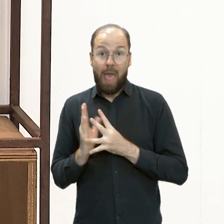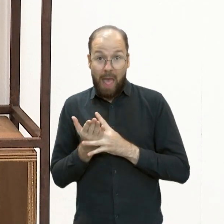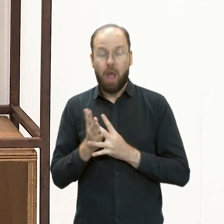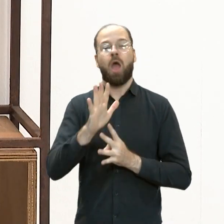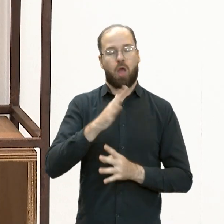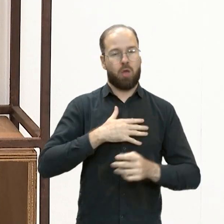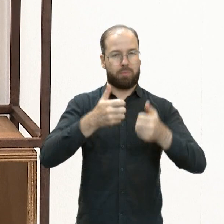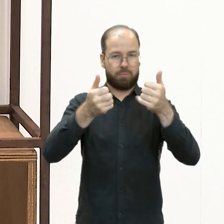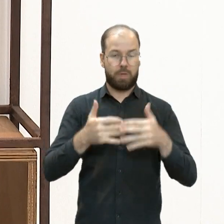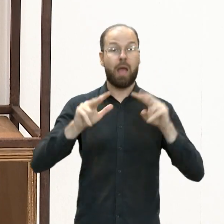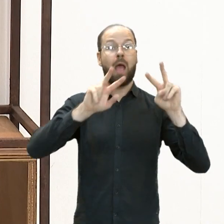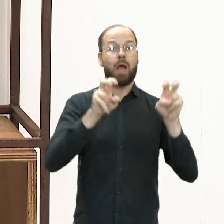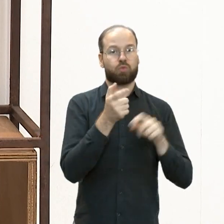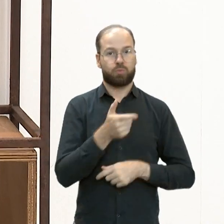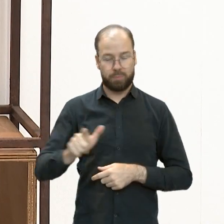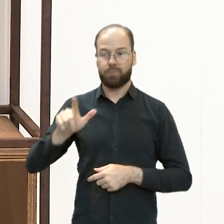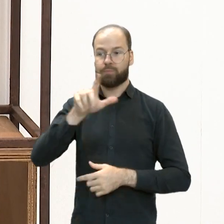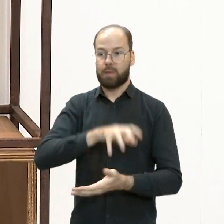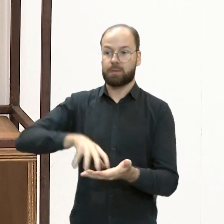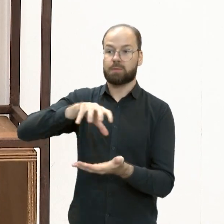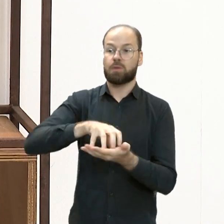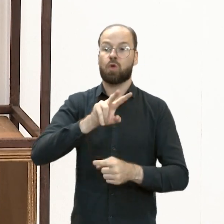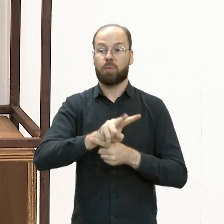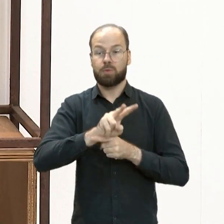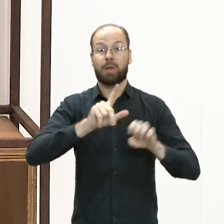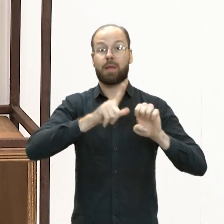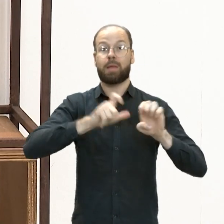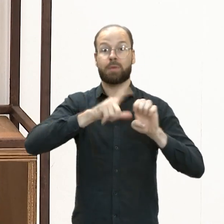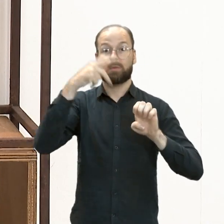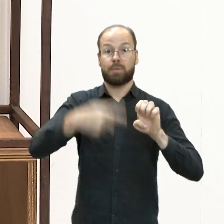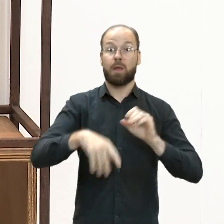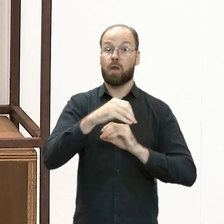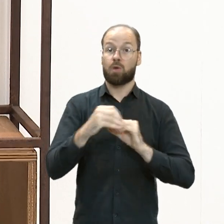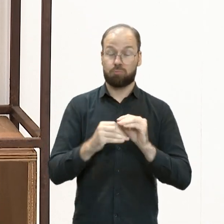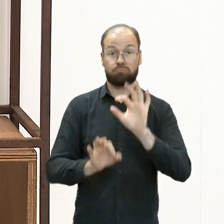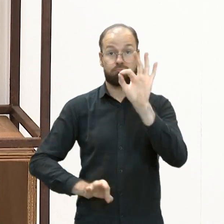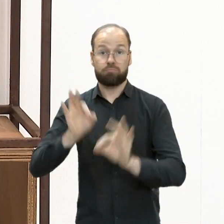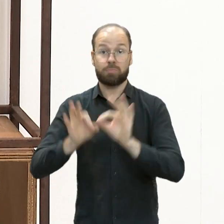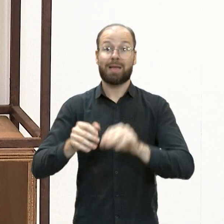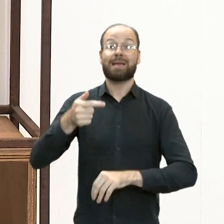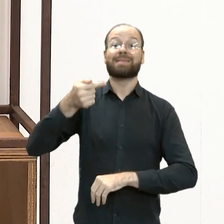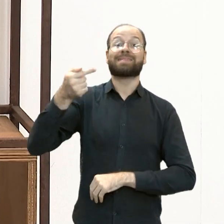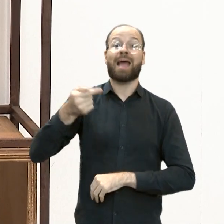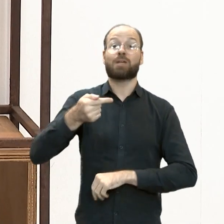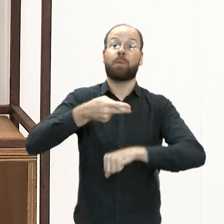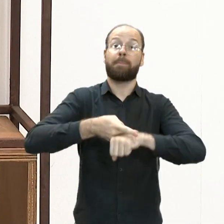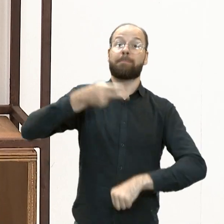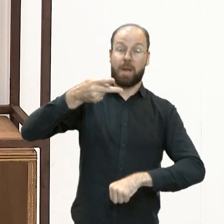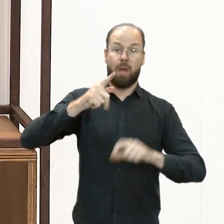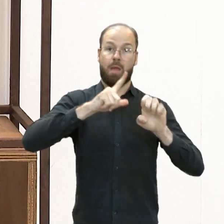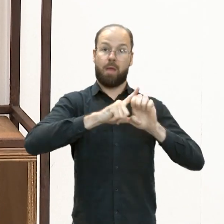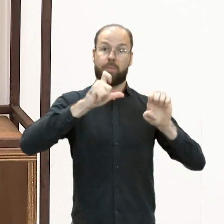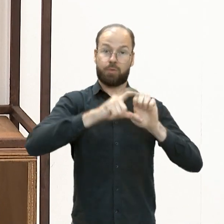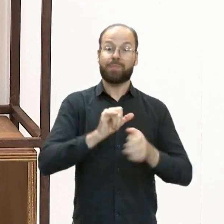Para te contar que o Centro de Incubação e Empreendedorismo da UFG promove o 7º Prêmio UFG de Empreendedorismo. As inscrições